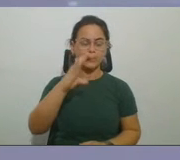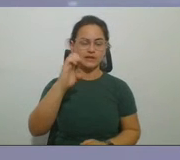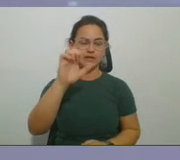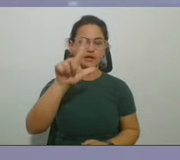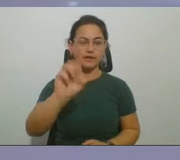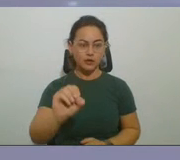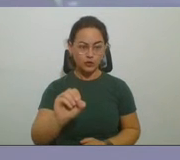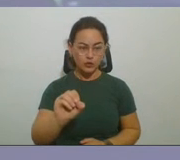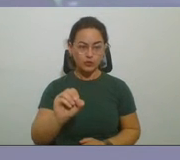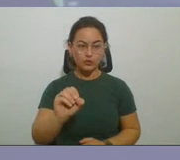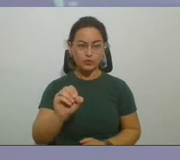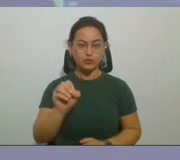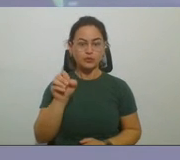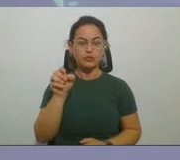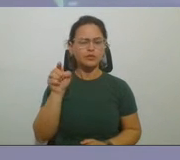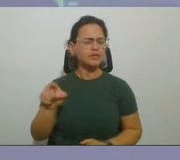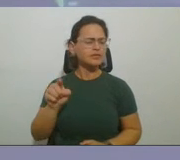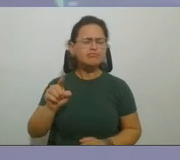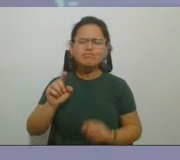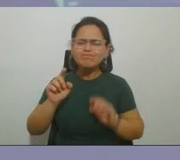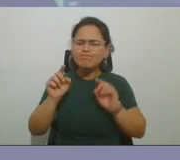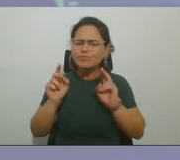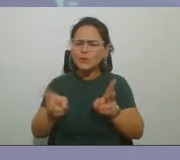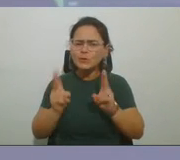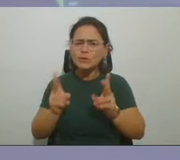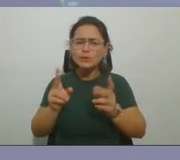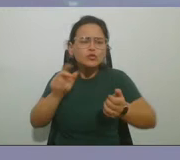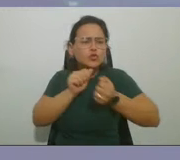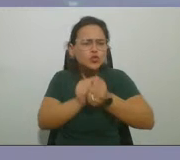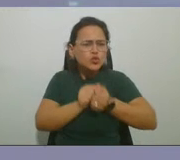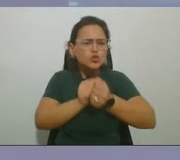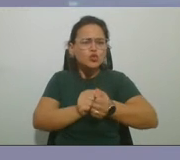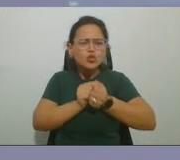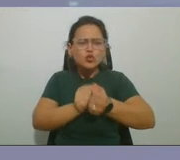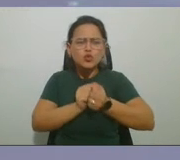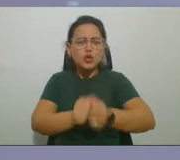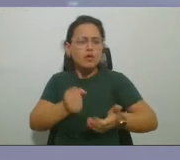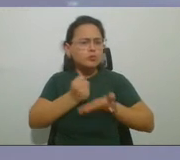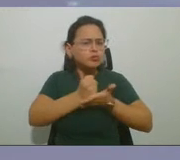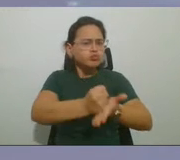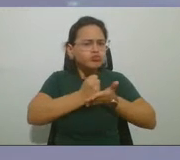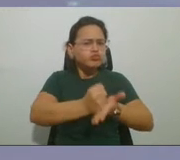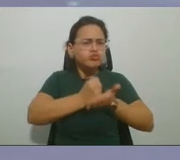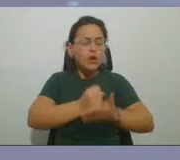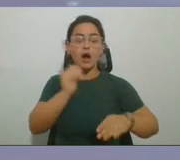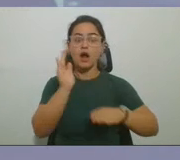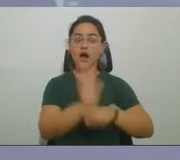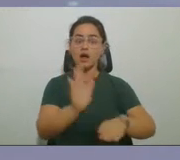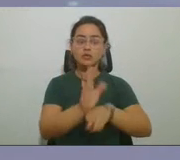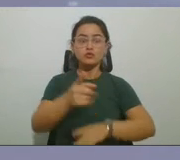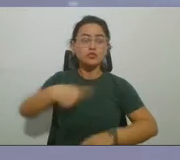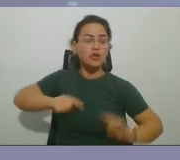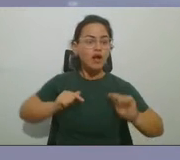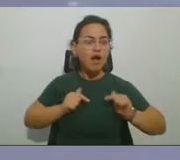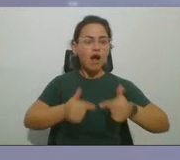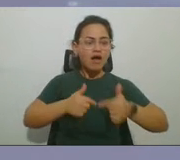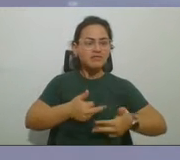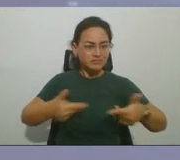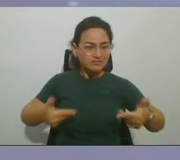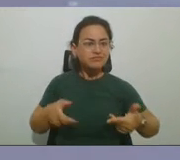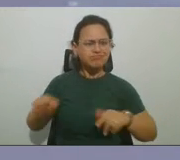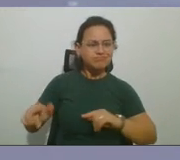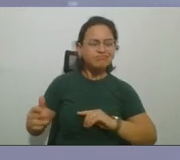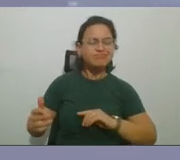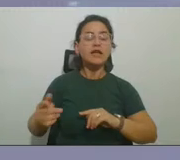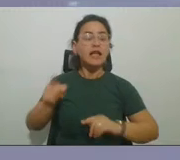em todos os momentos esteve conosco, agilizando nossas ações e acreditando em